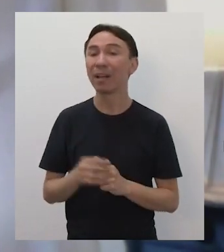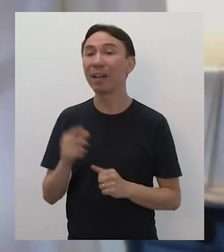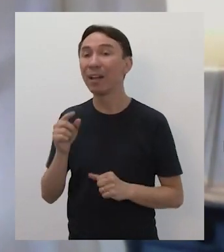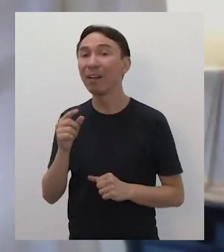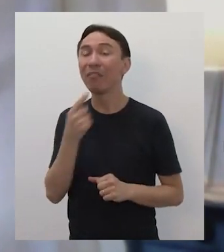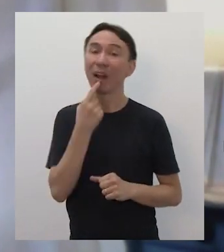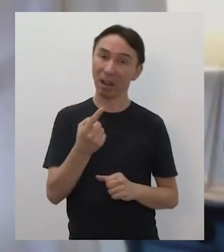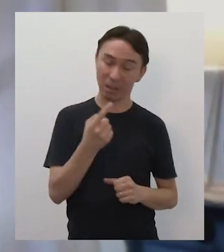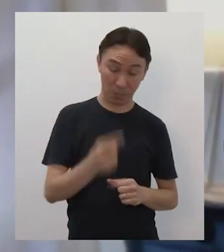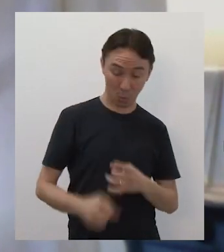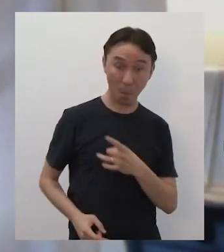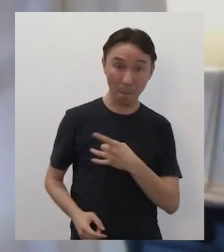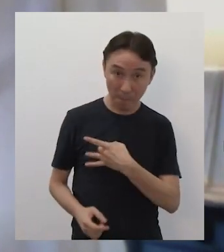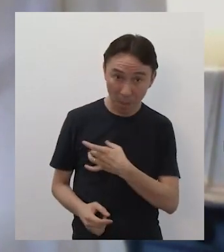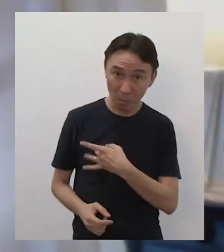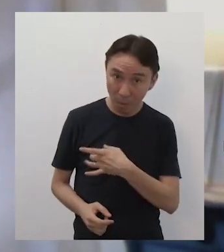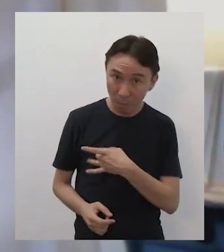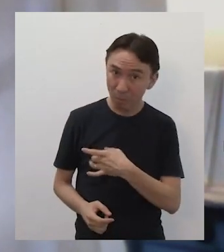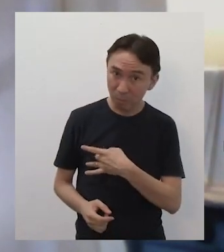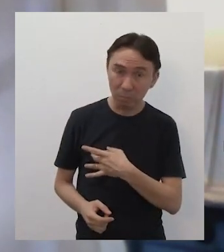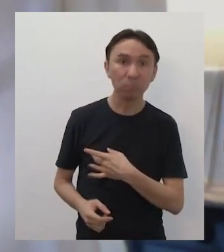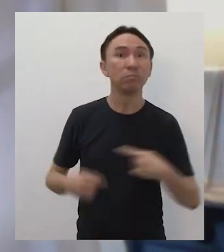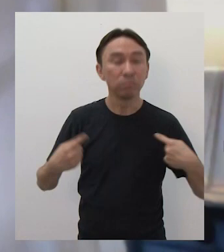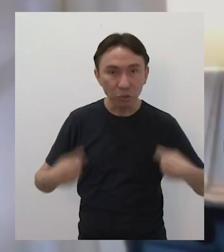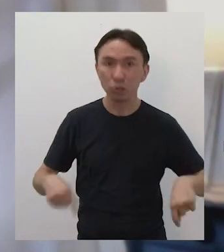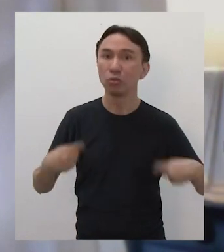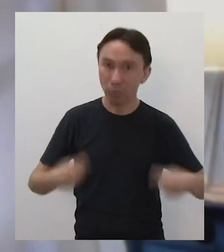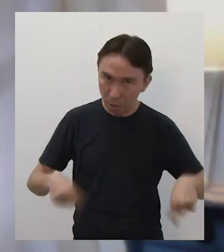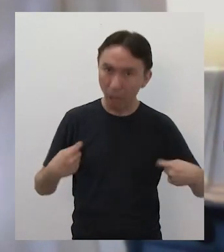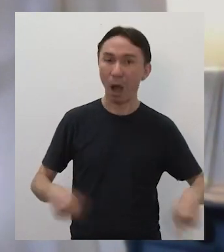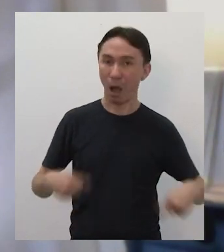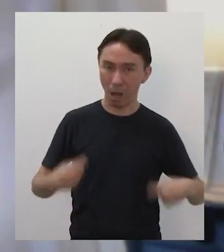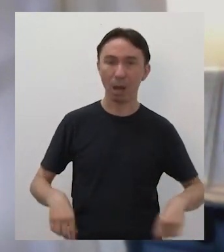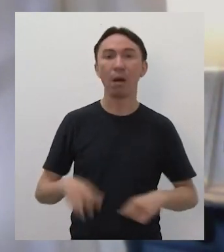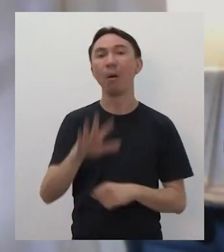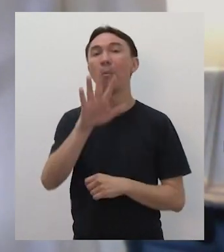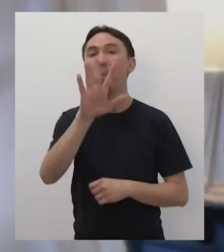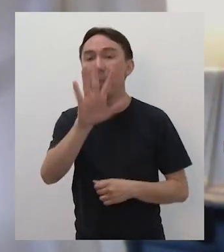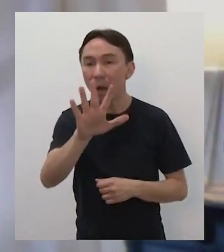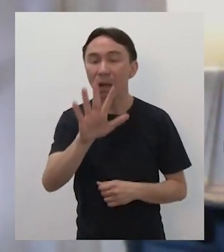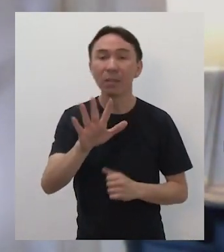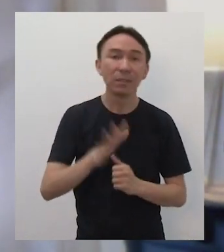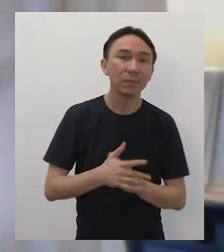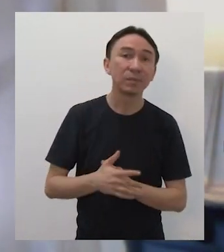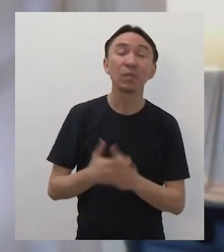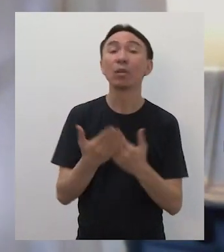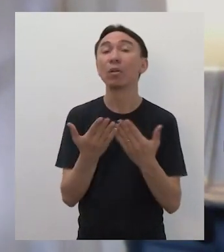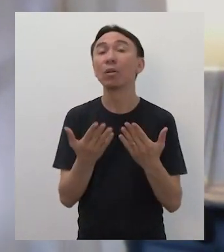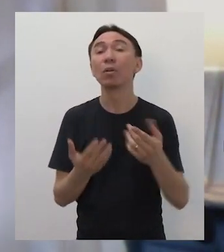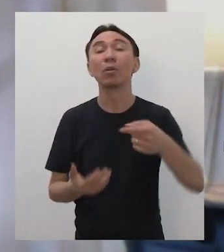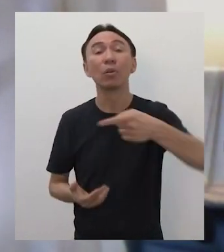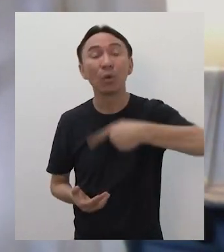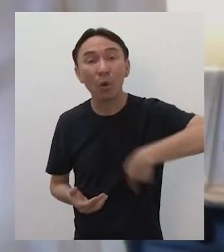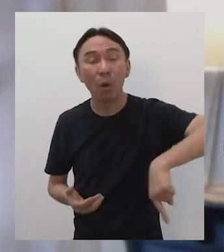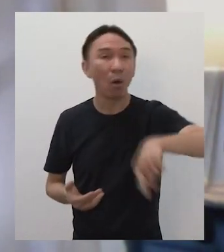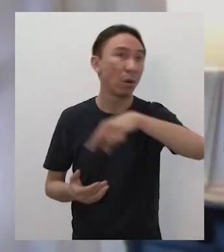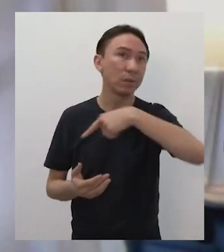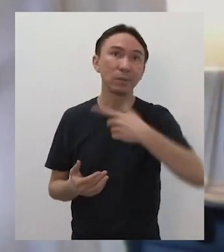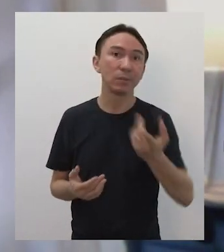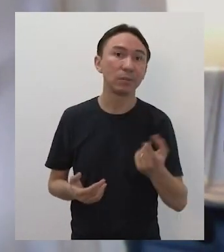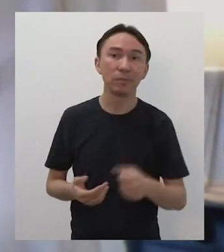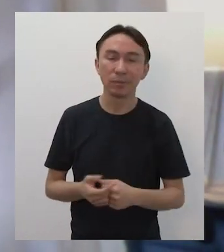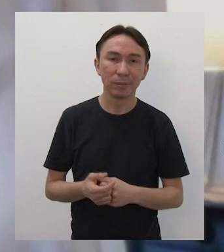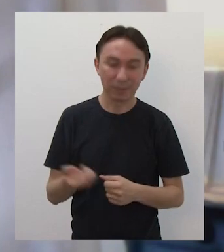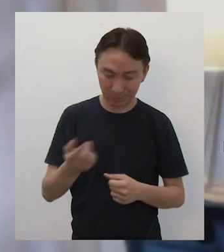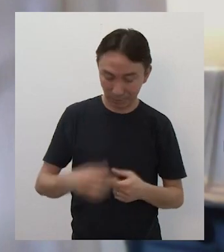é necessário, né? Mas, no fundo, se a gente não souber, se a gente não conseguir pensar um pouco sobre o